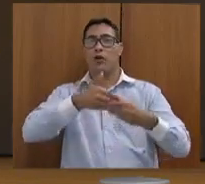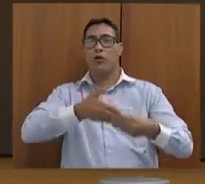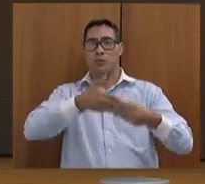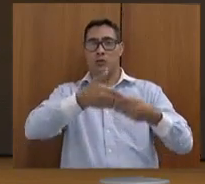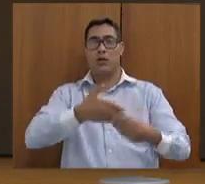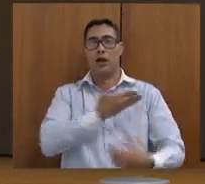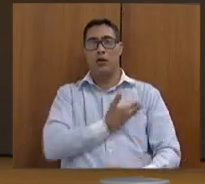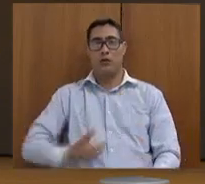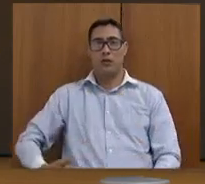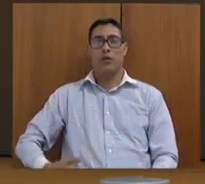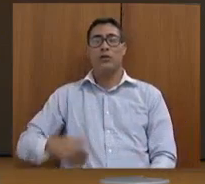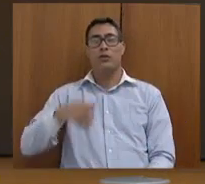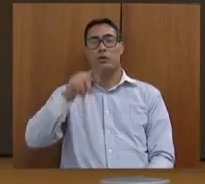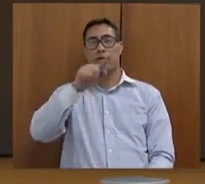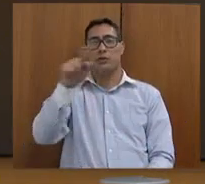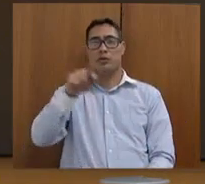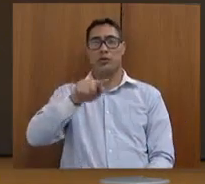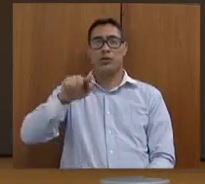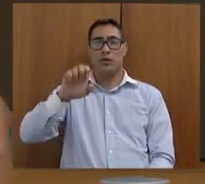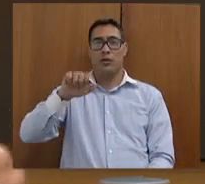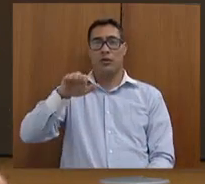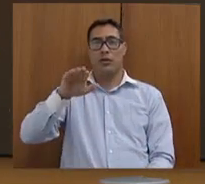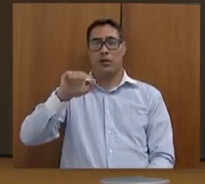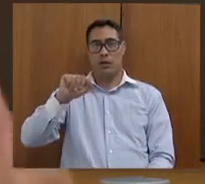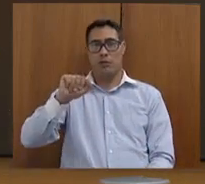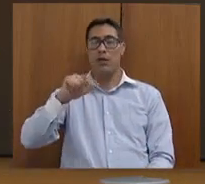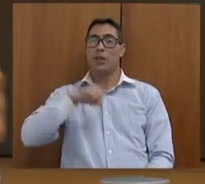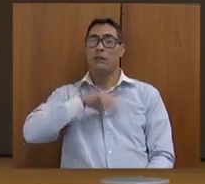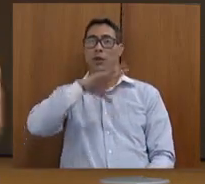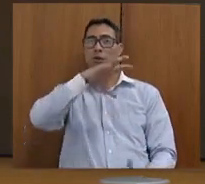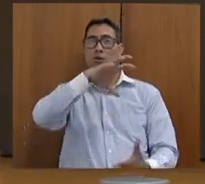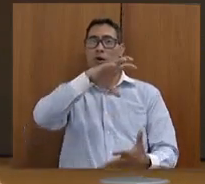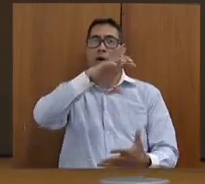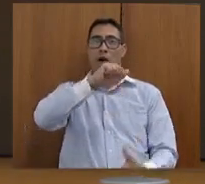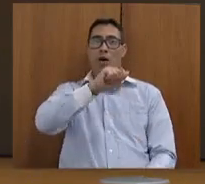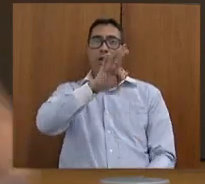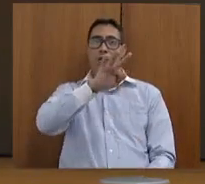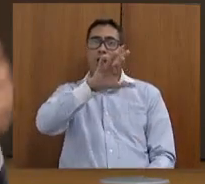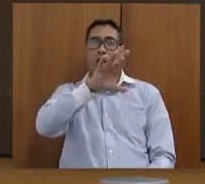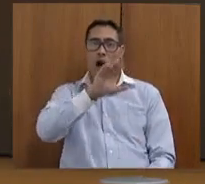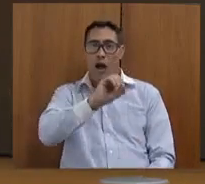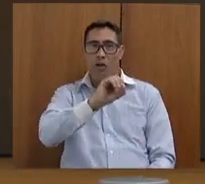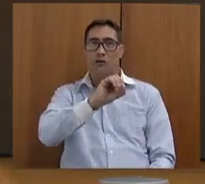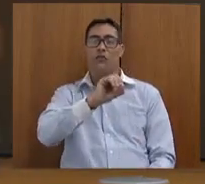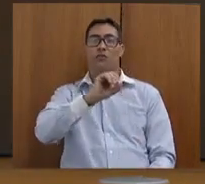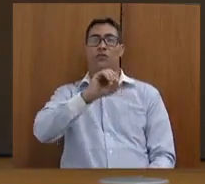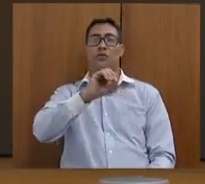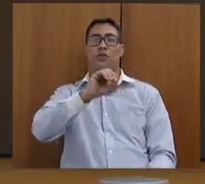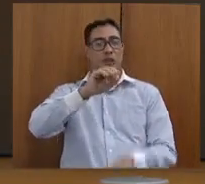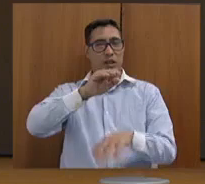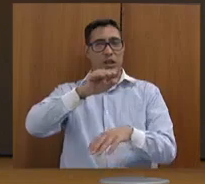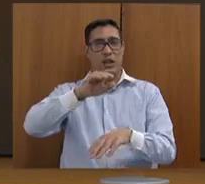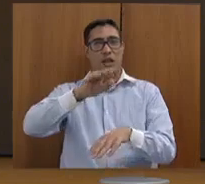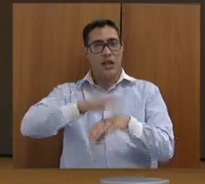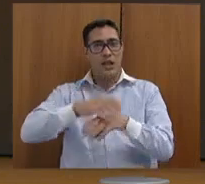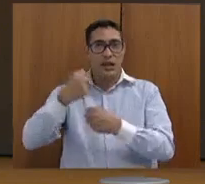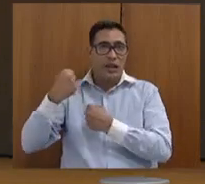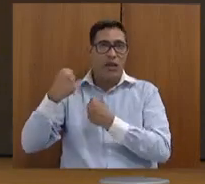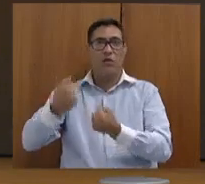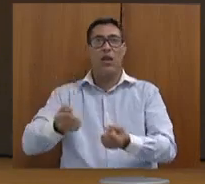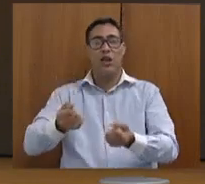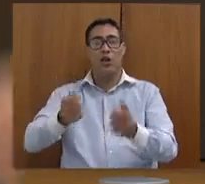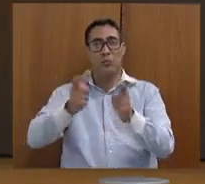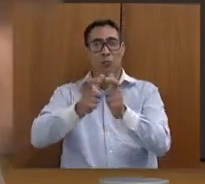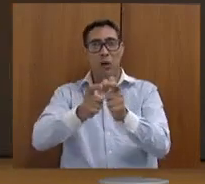ele pegou um afro descendente efetivo e deu a ele um dos maiores cargos do